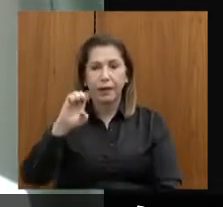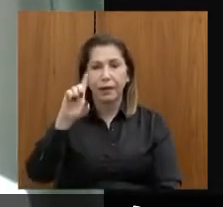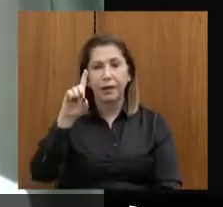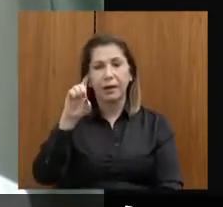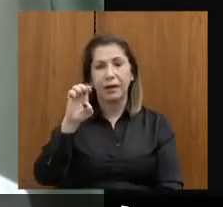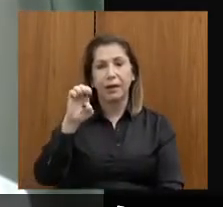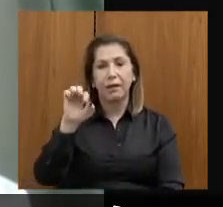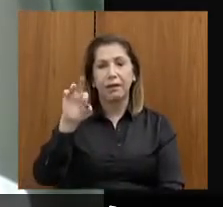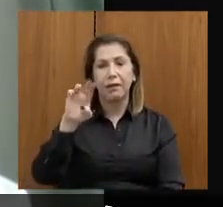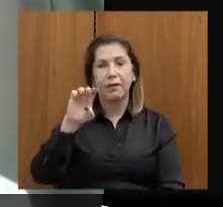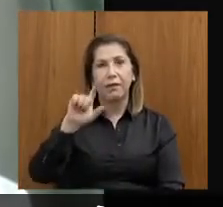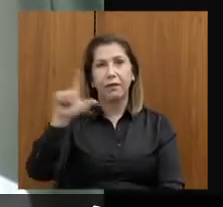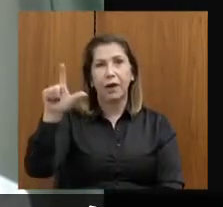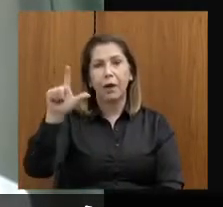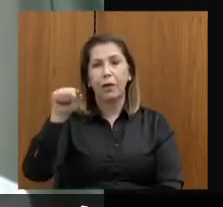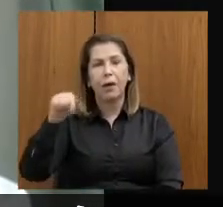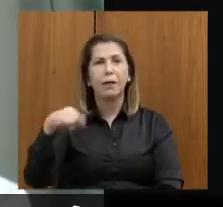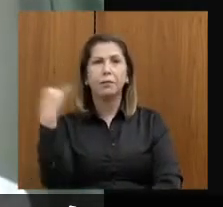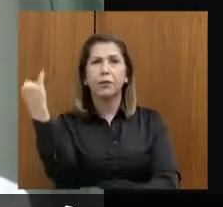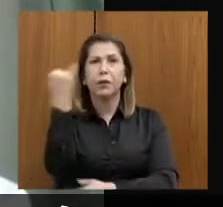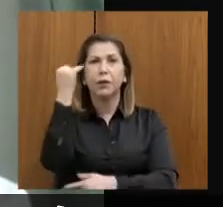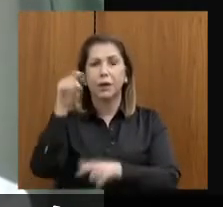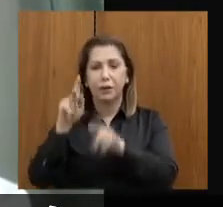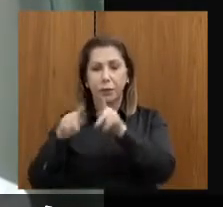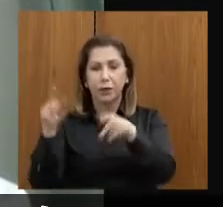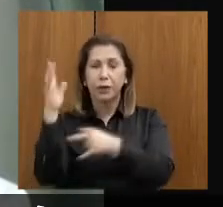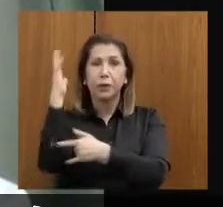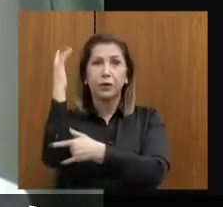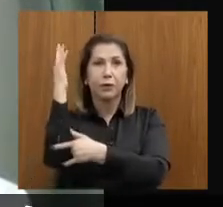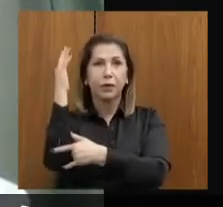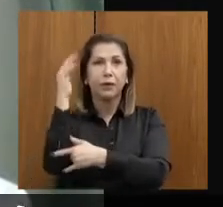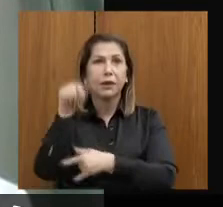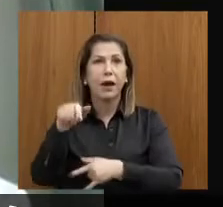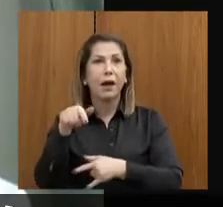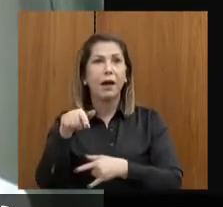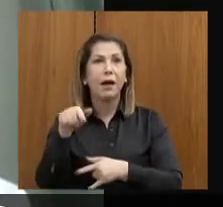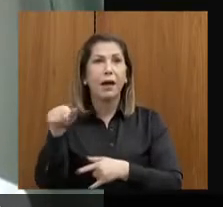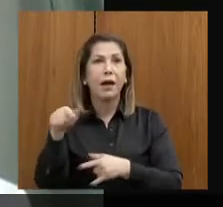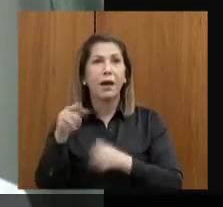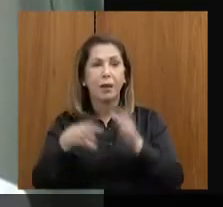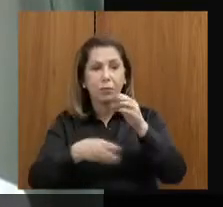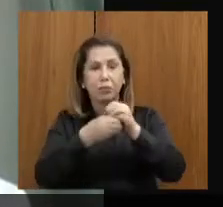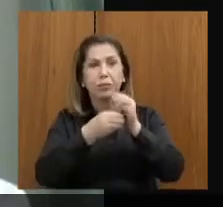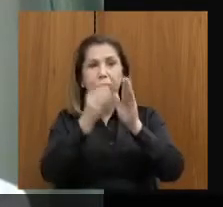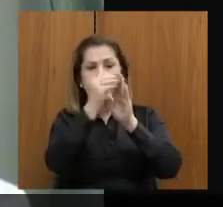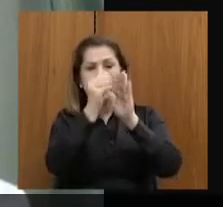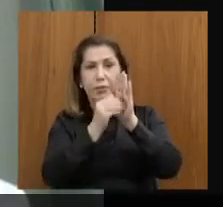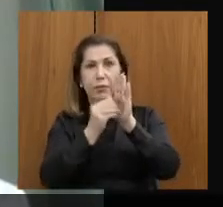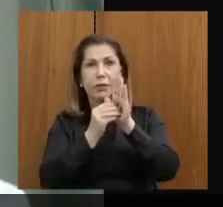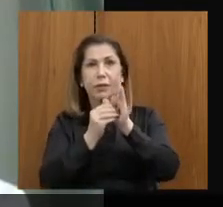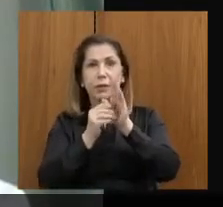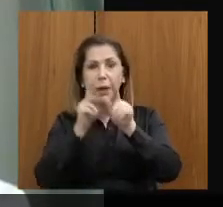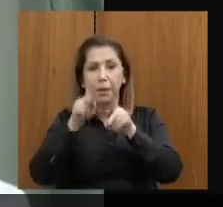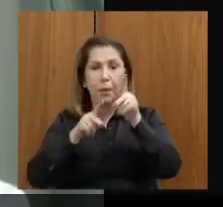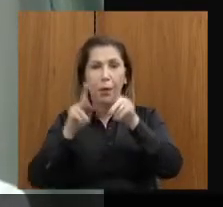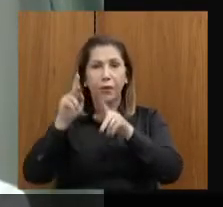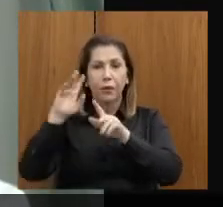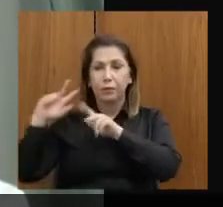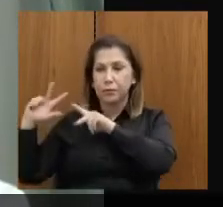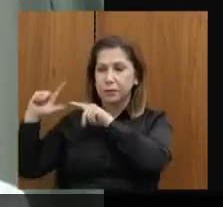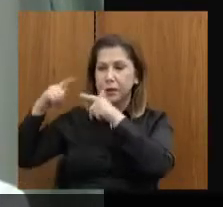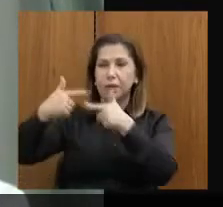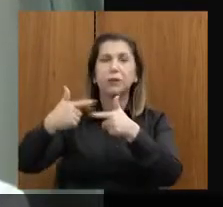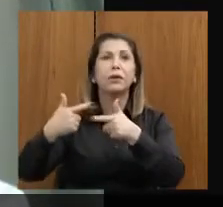que foi peça fundamental na comissão nacional de válvulas sentar nos postos habitacionais e nessa da tramitação